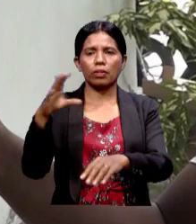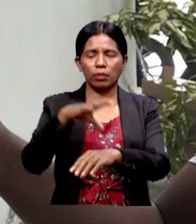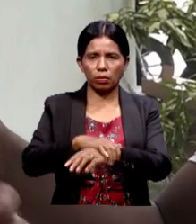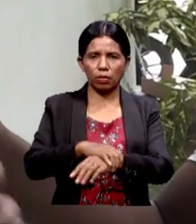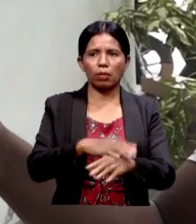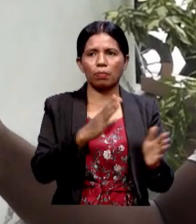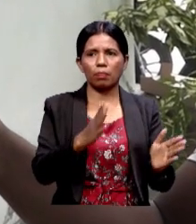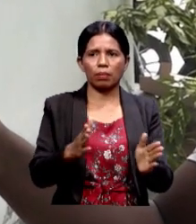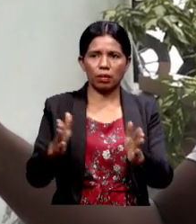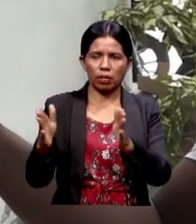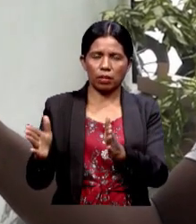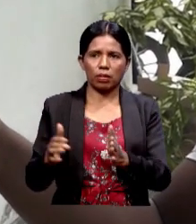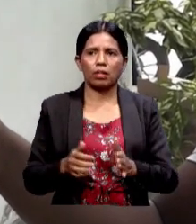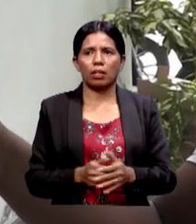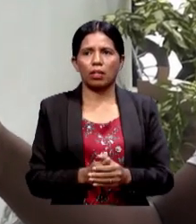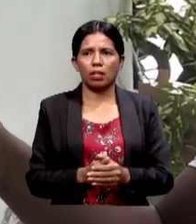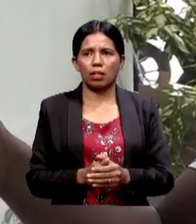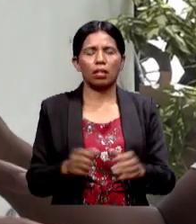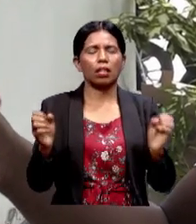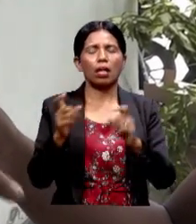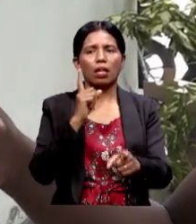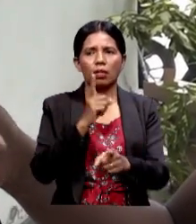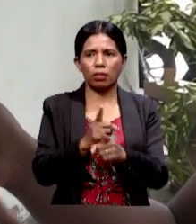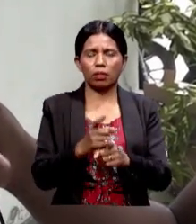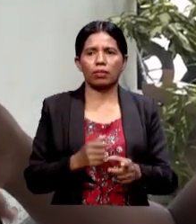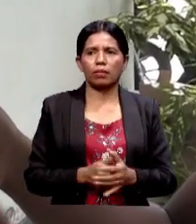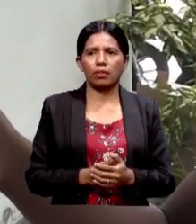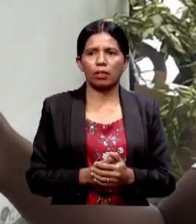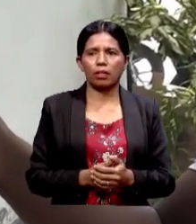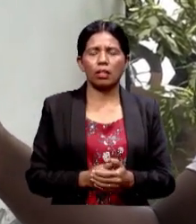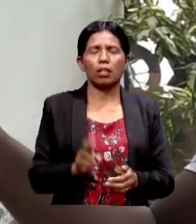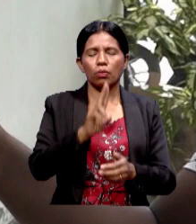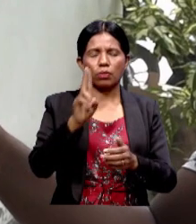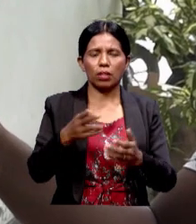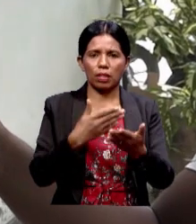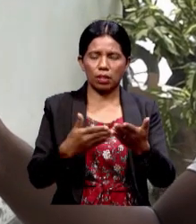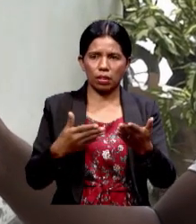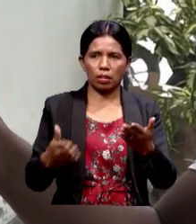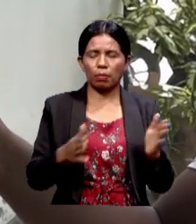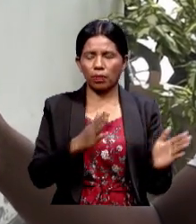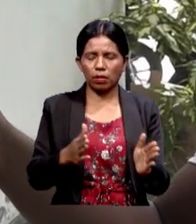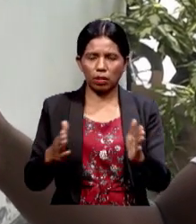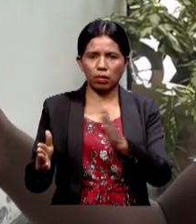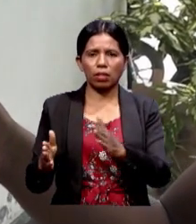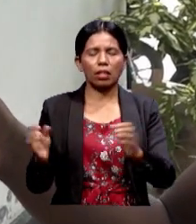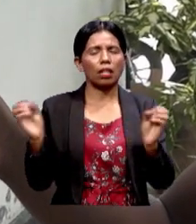apreensão, apreende, ilegal. Biar pun nia karsa sang legal, mai be proses nia ilegal.